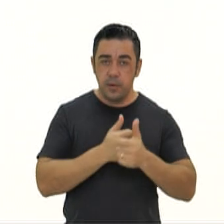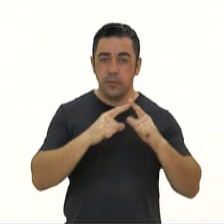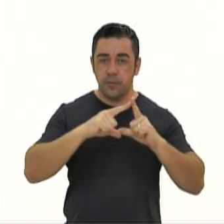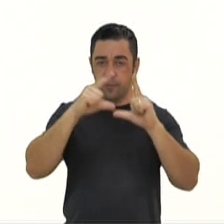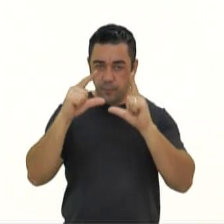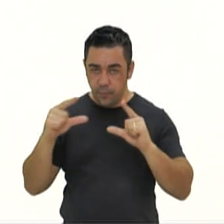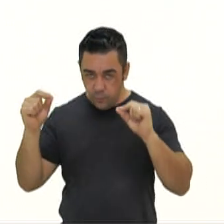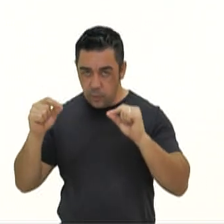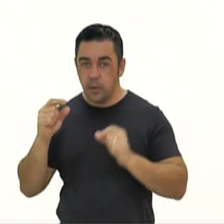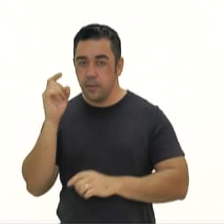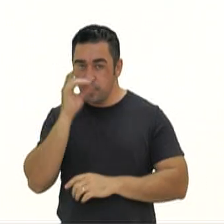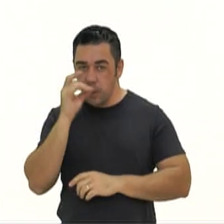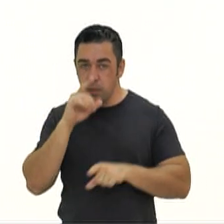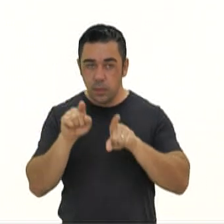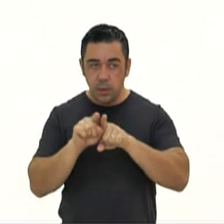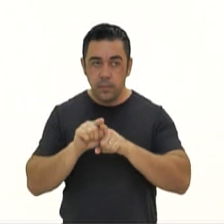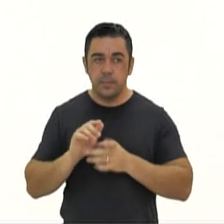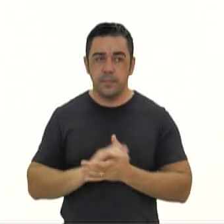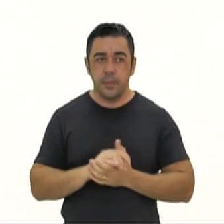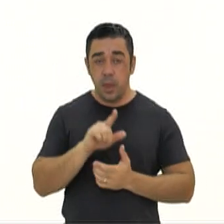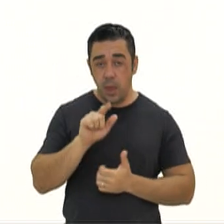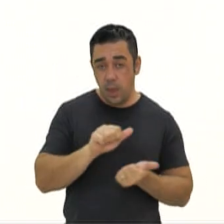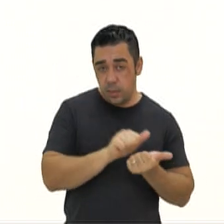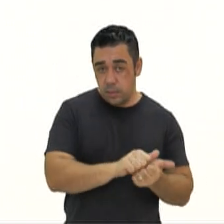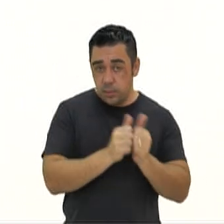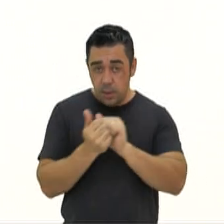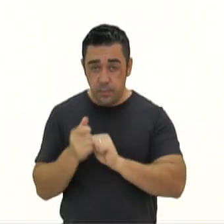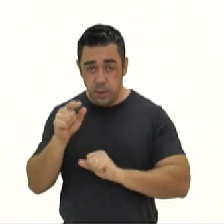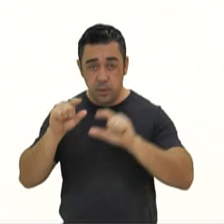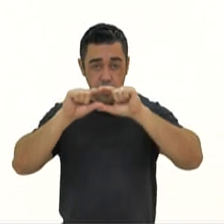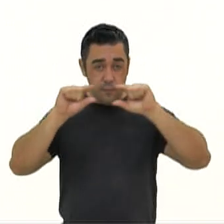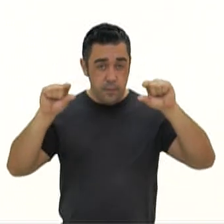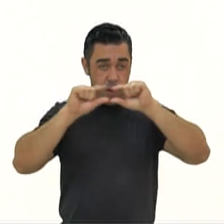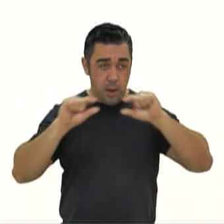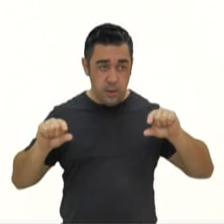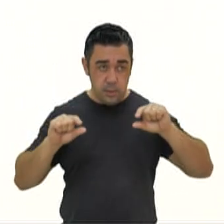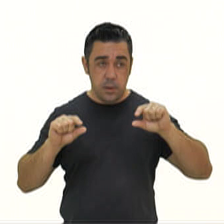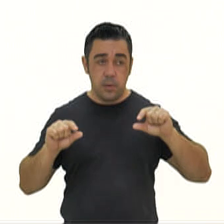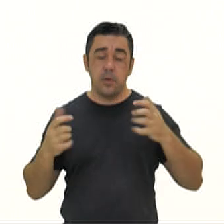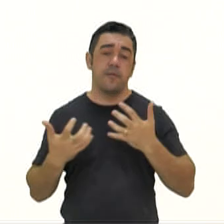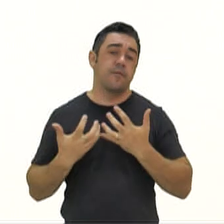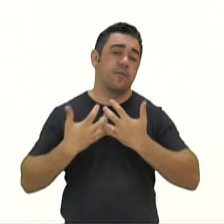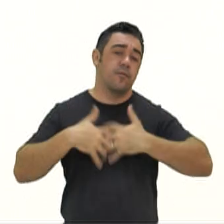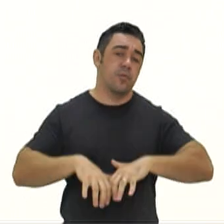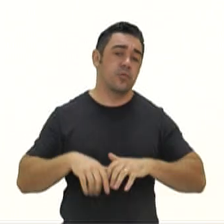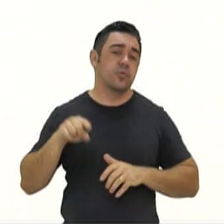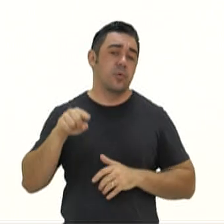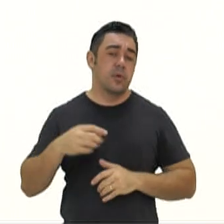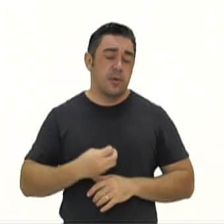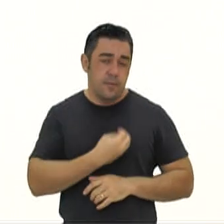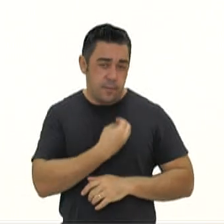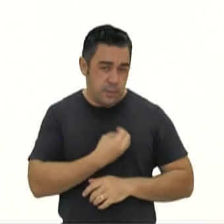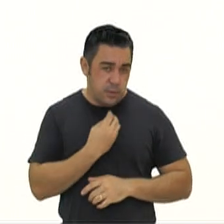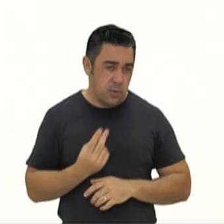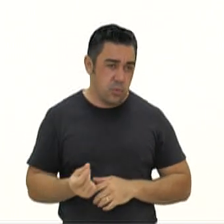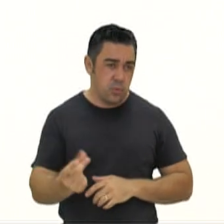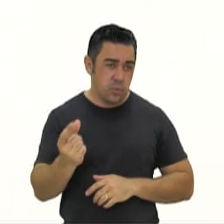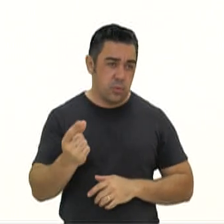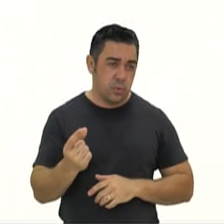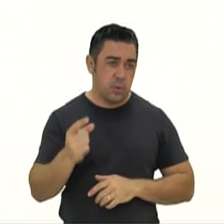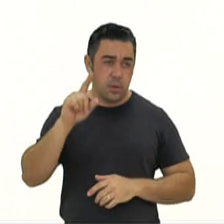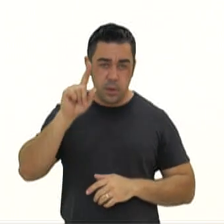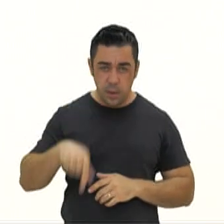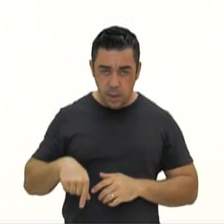também são verdes. A adaptação a que se refere a frase e sua função biológica, para que serve,